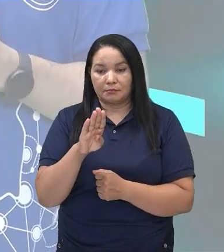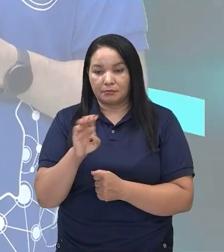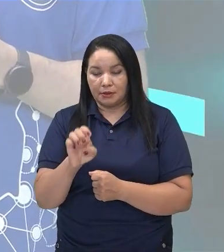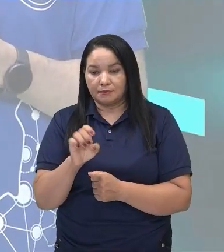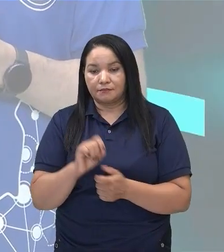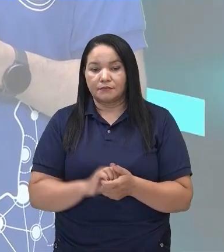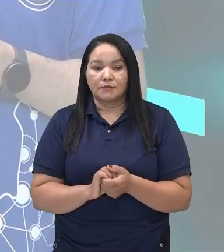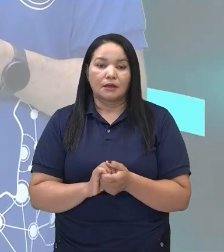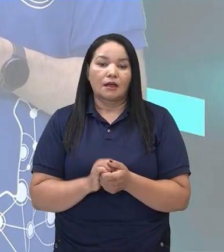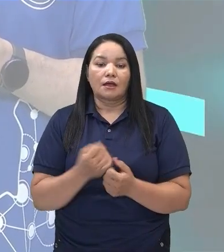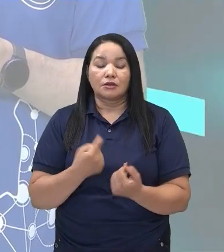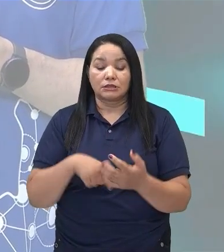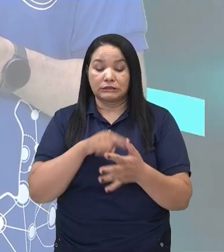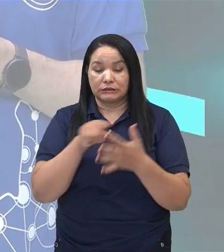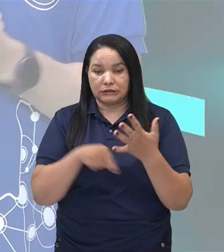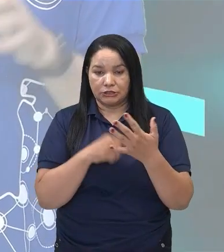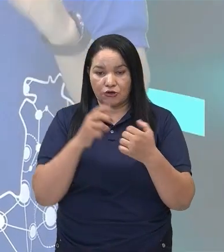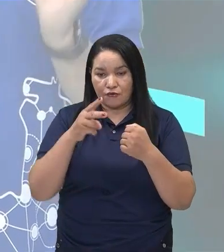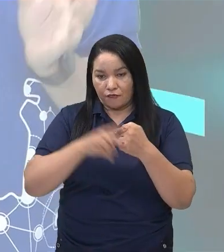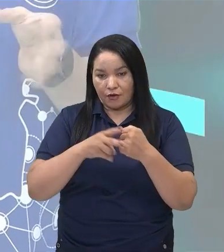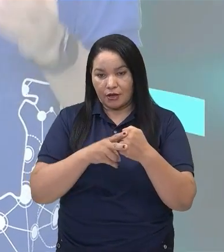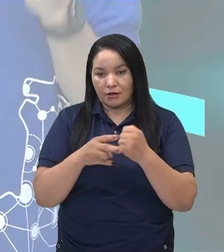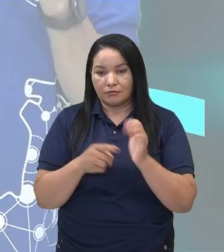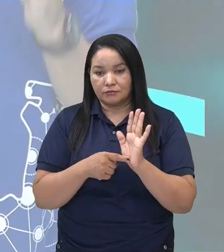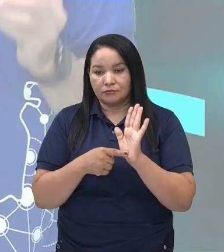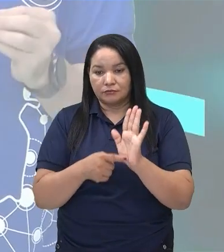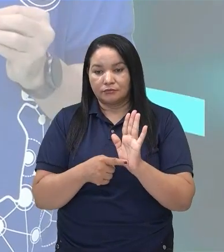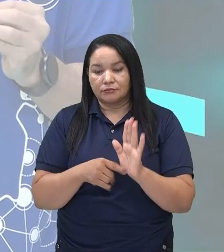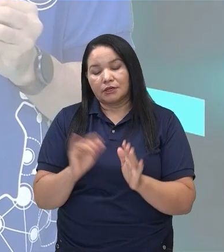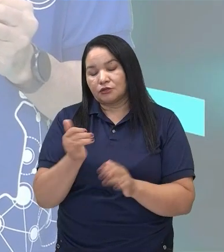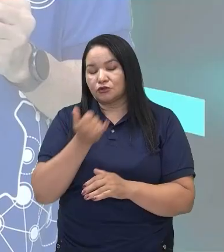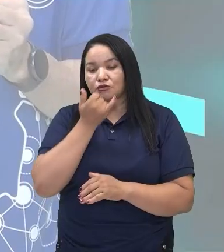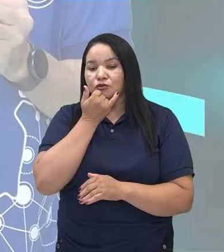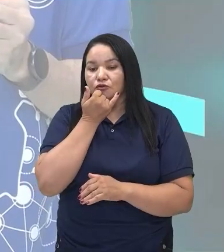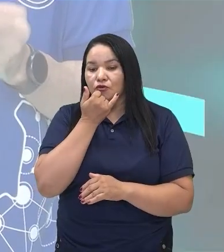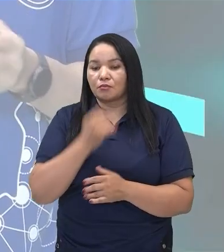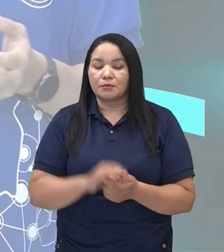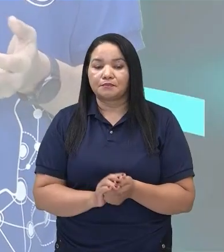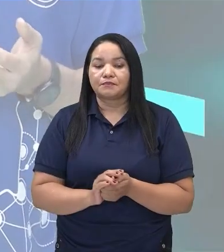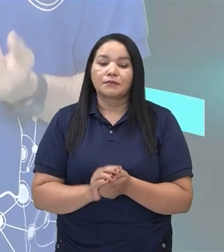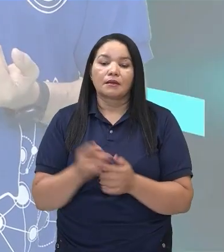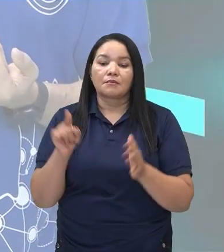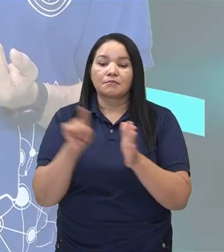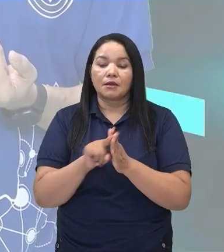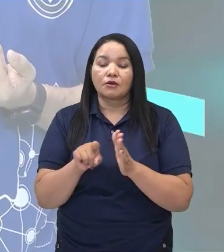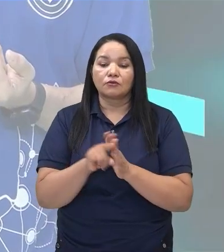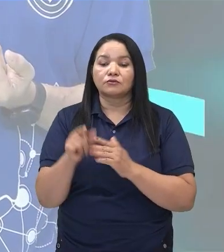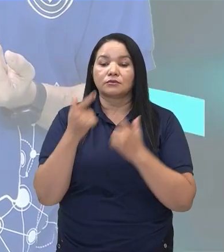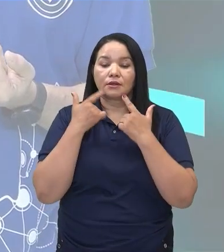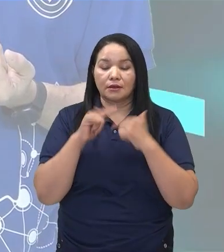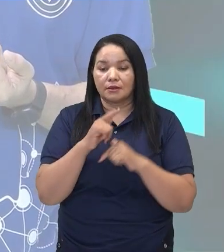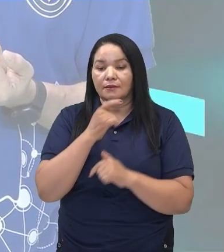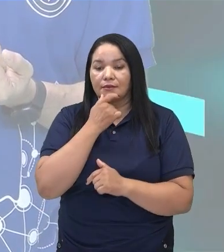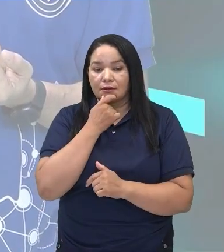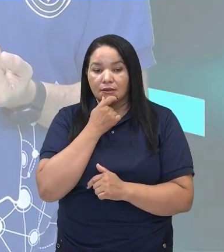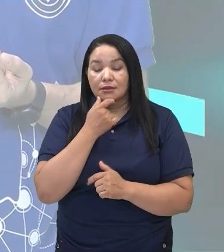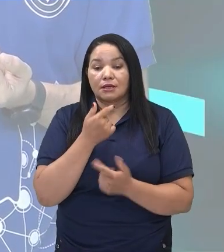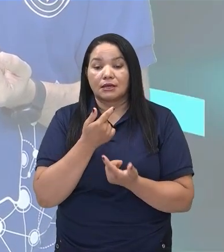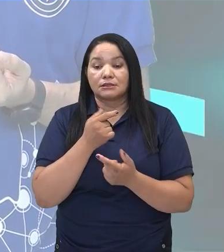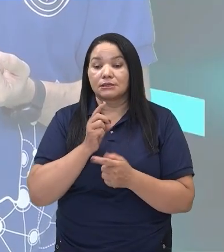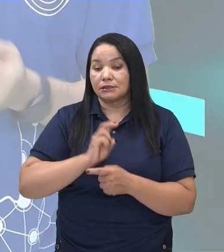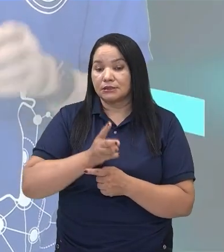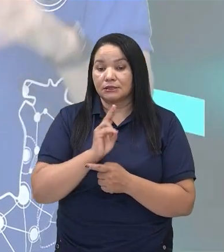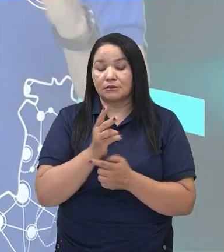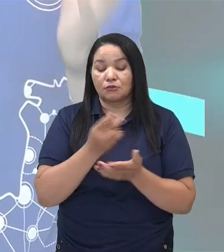o verbo to be, o verbo to be não, todas as perguntas em língua inglesa, elas vão iniciar sempre com o